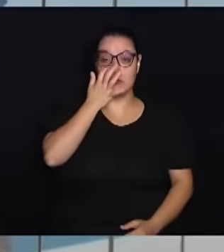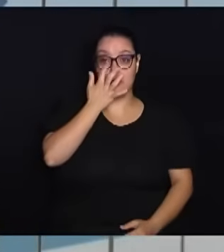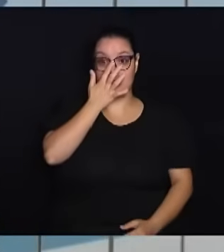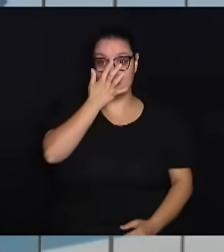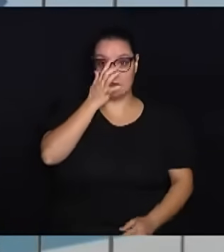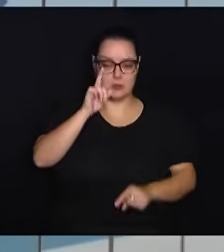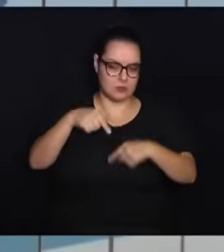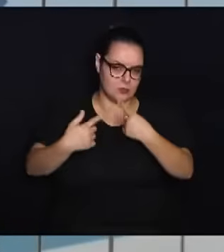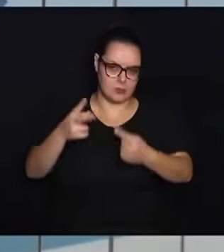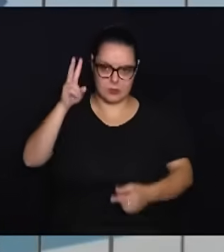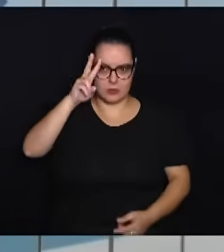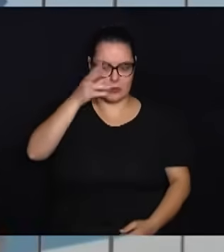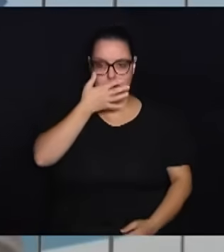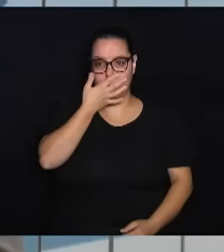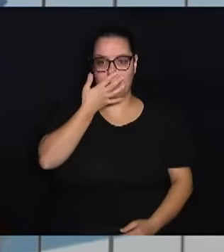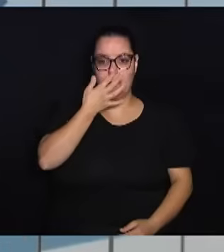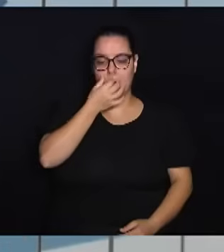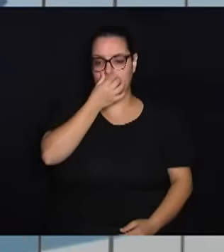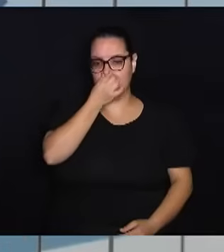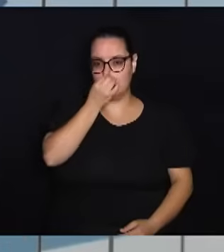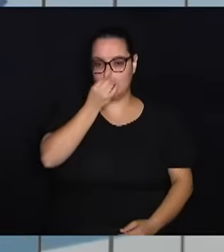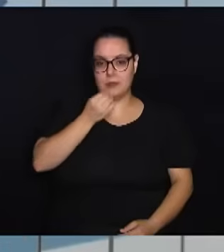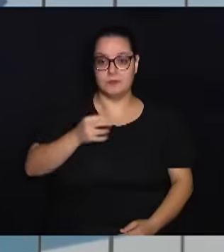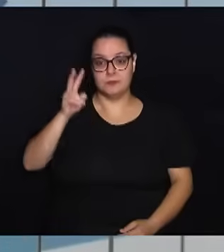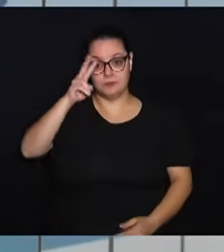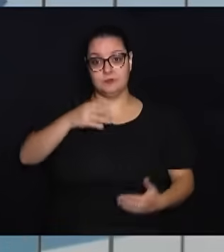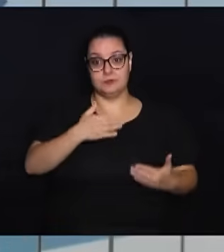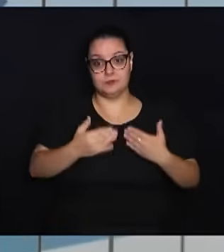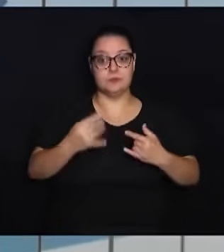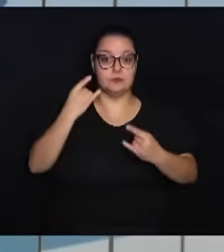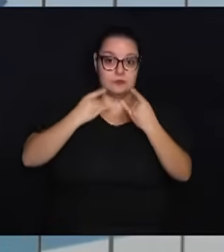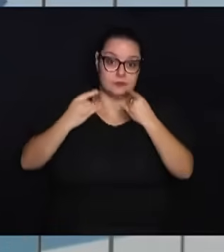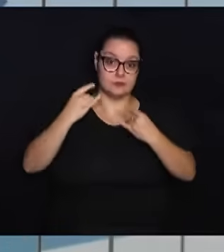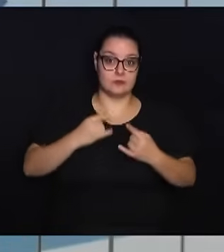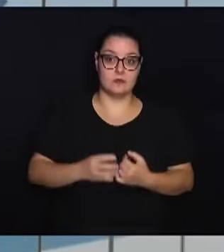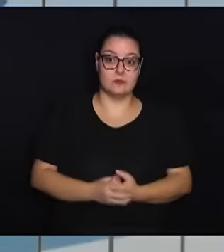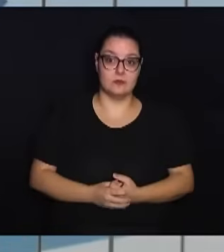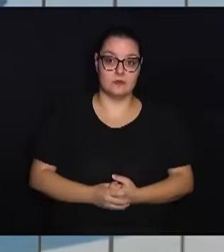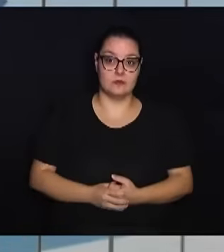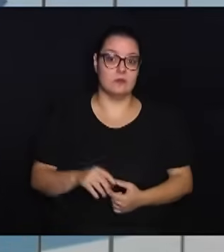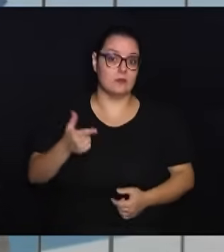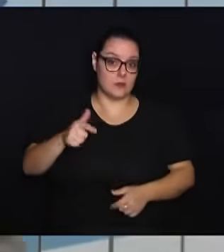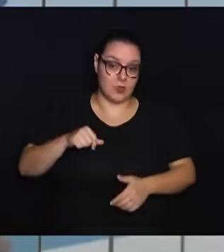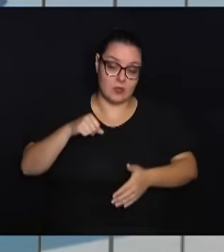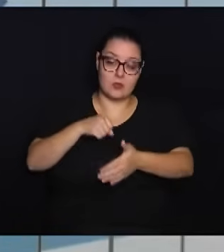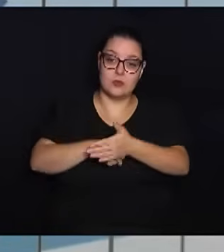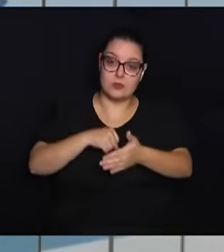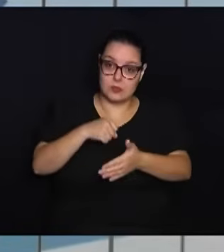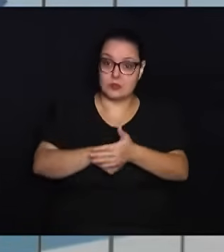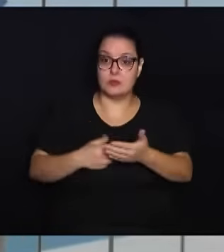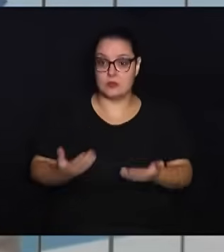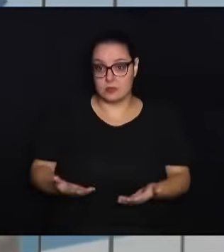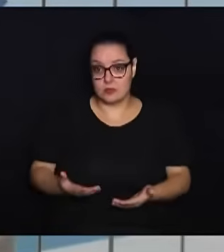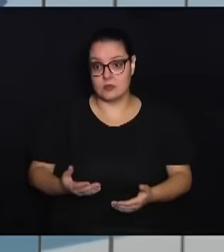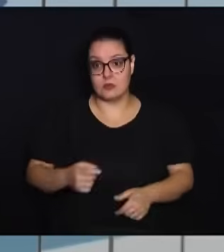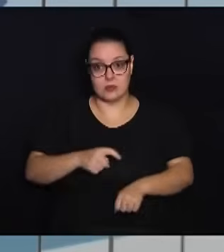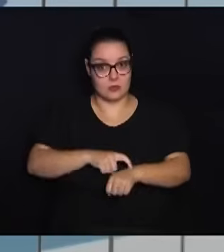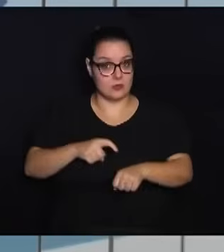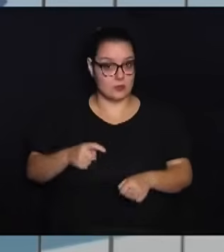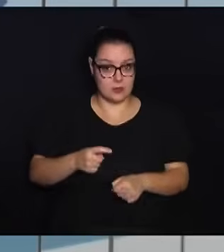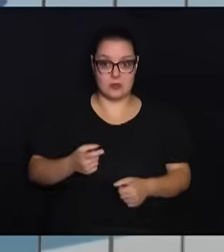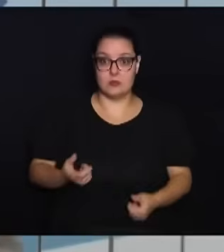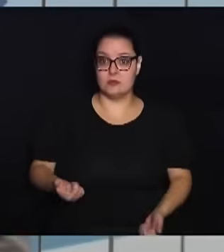muitas histórias, assim, e essas histórias me inspiraram muito, assim, a continuar lutando, sabe? Mesmo vivendo esse período de